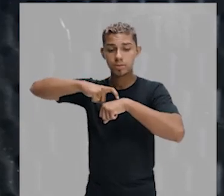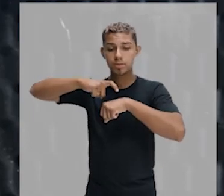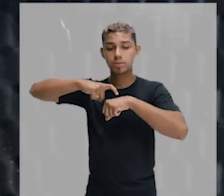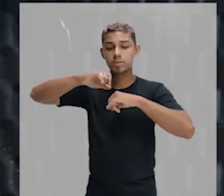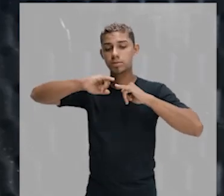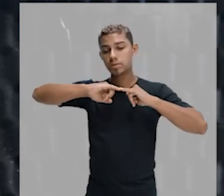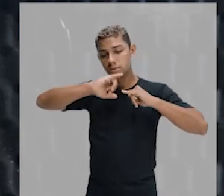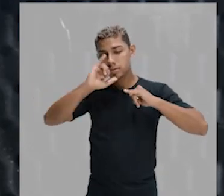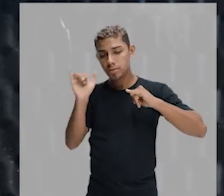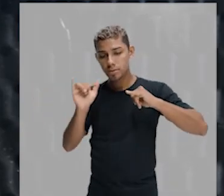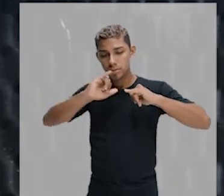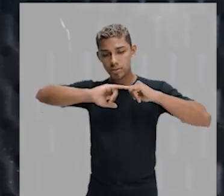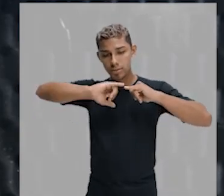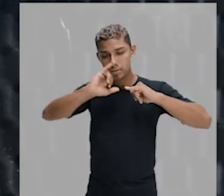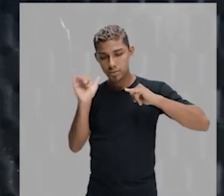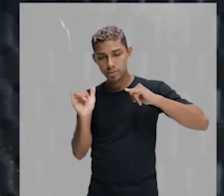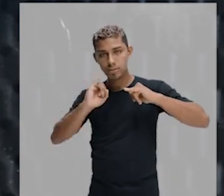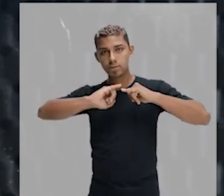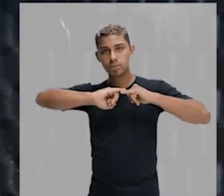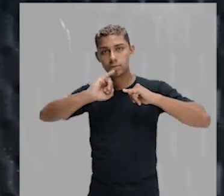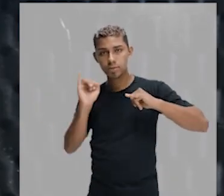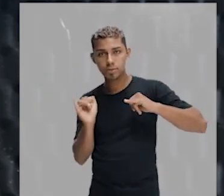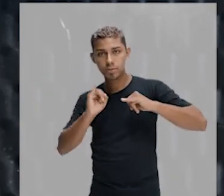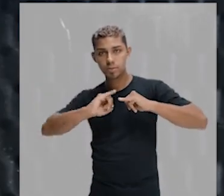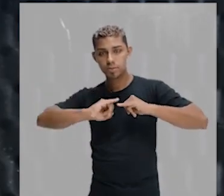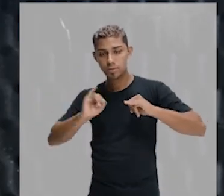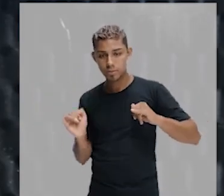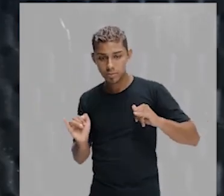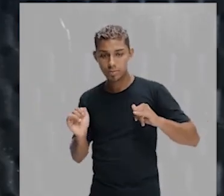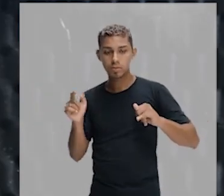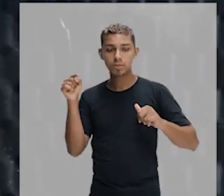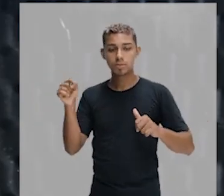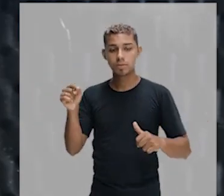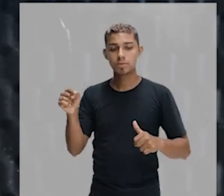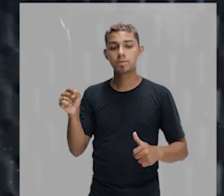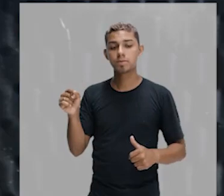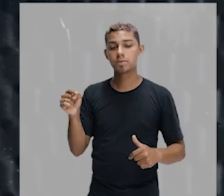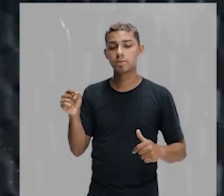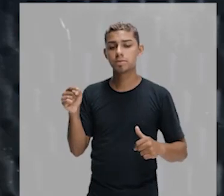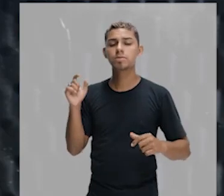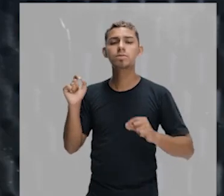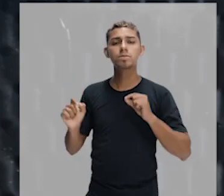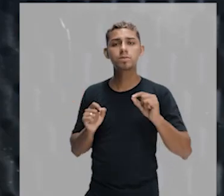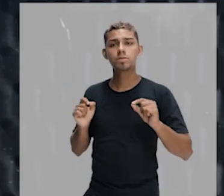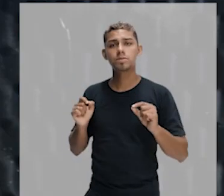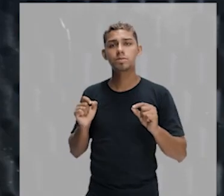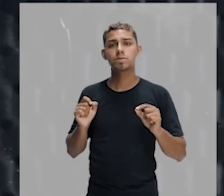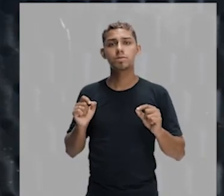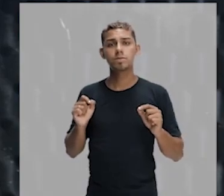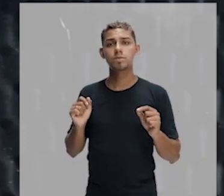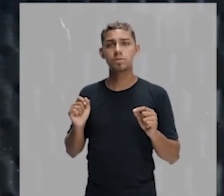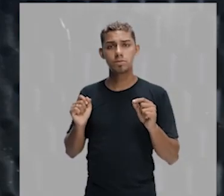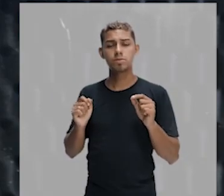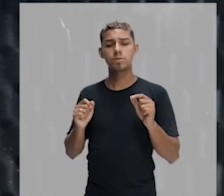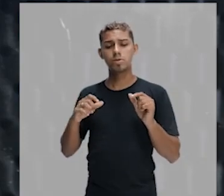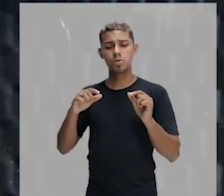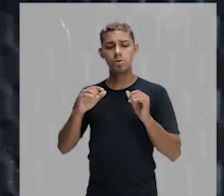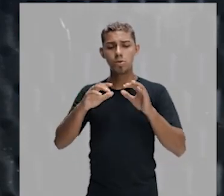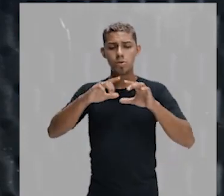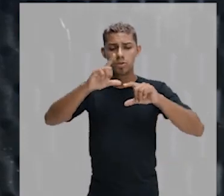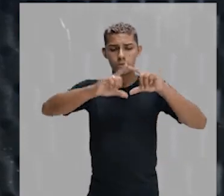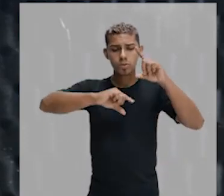né, que formam esses arcos, né, esses arcos aí concêntricos, é basicamente o movimento de uma